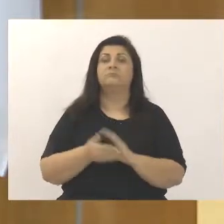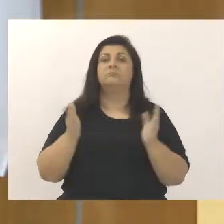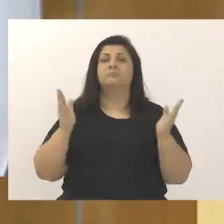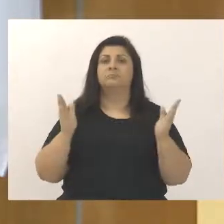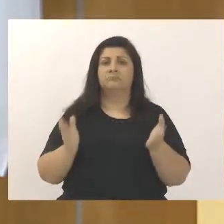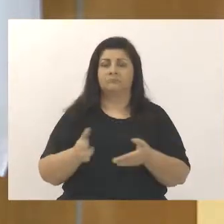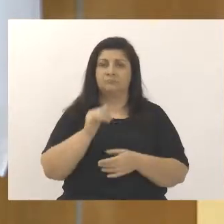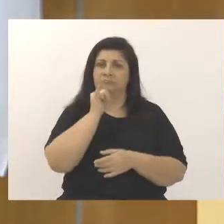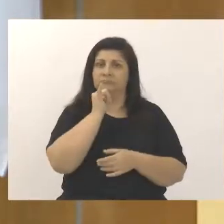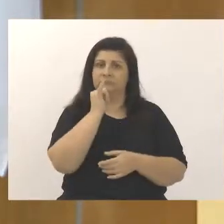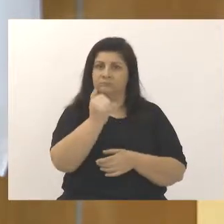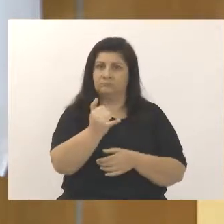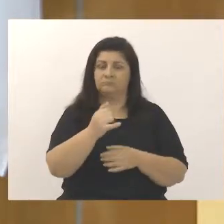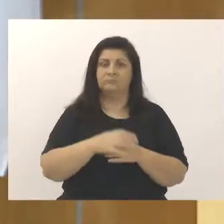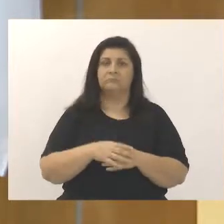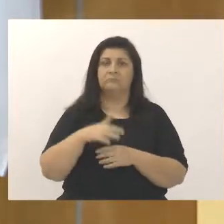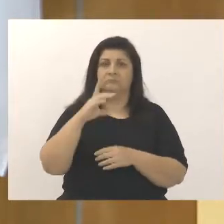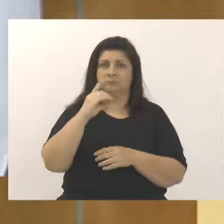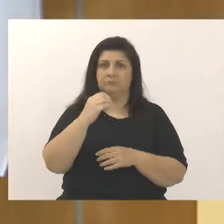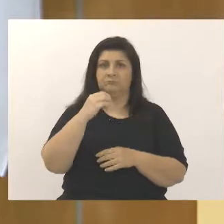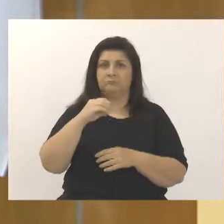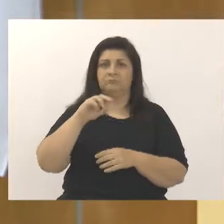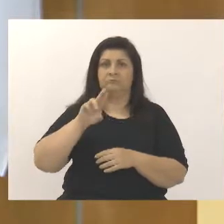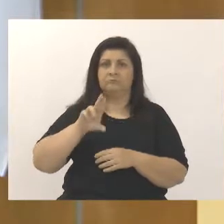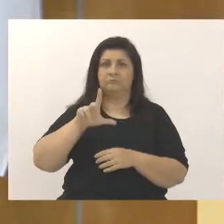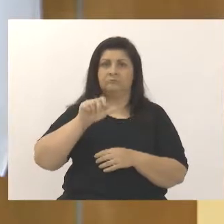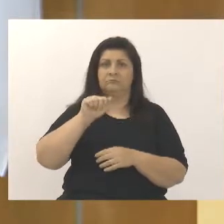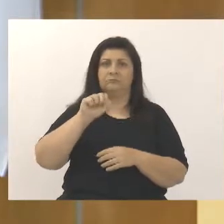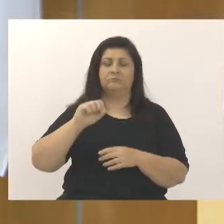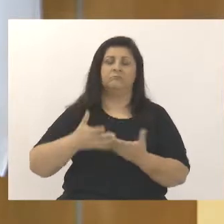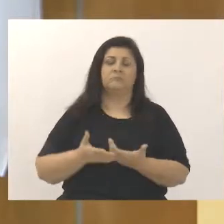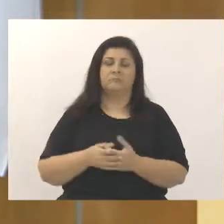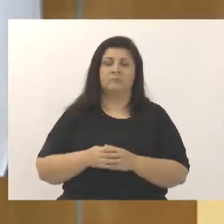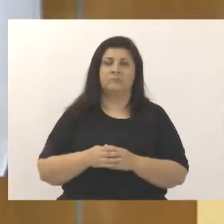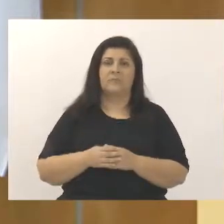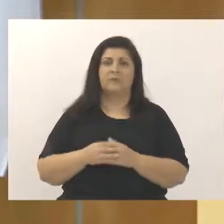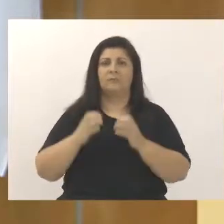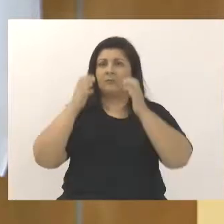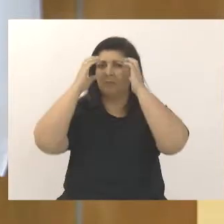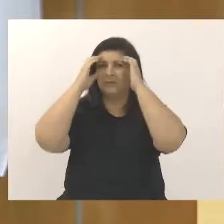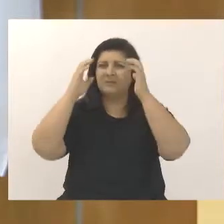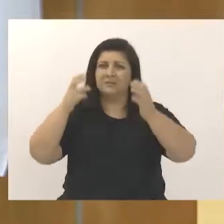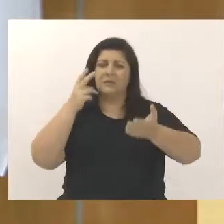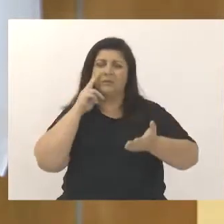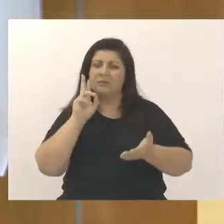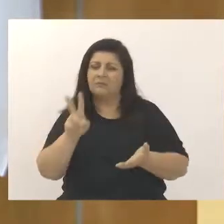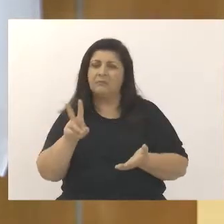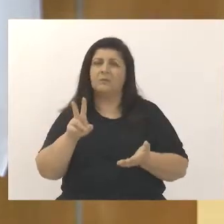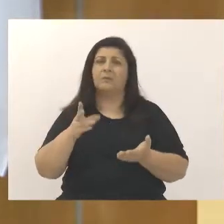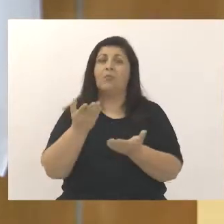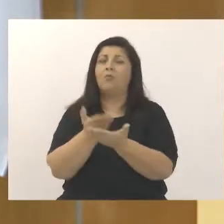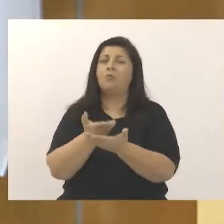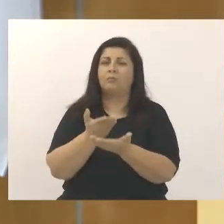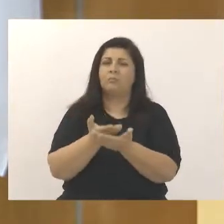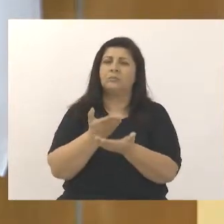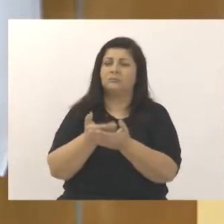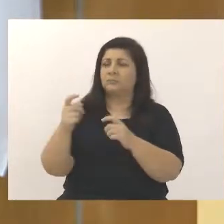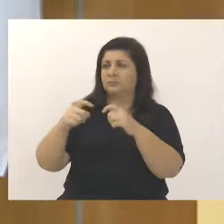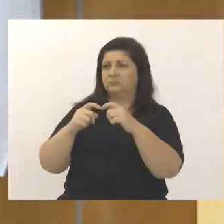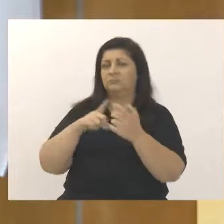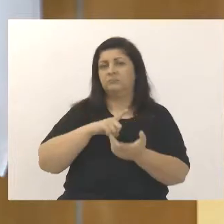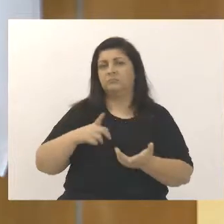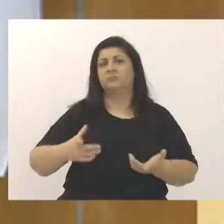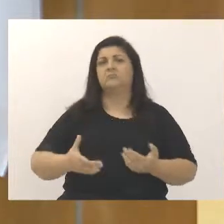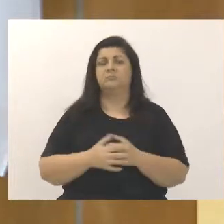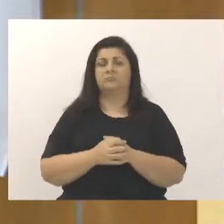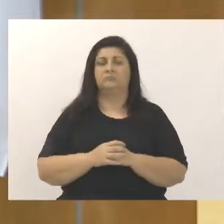momento, dizer até para as doulas que estão aí presentes aí, que eu vou ficar com essa parte, com esse conhecimento que os médicos têm,